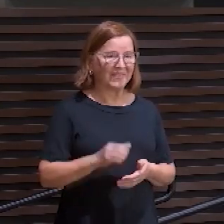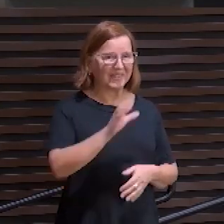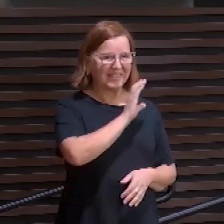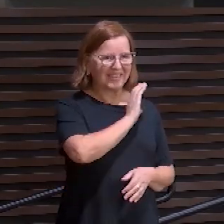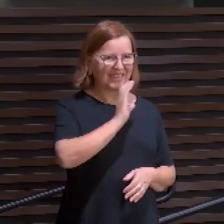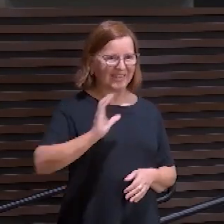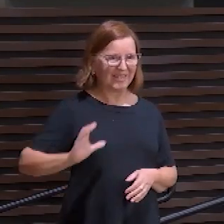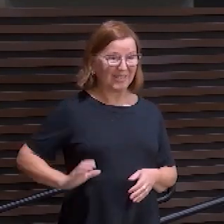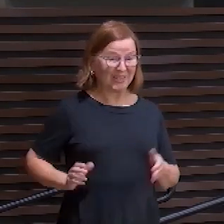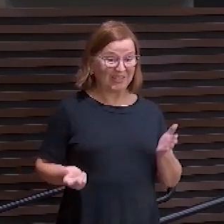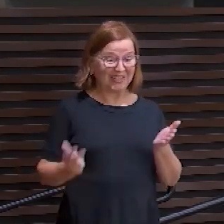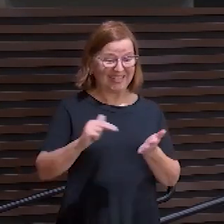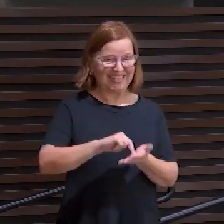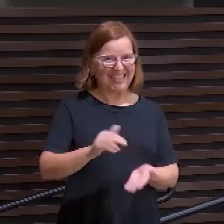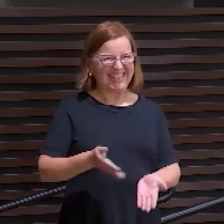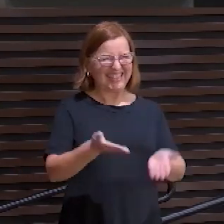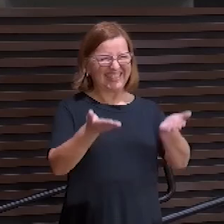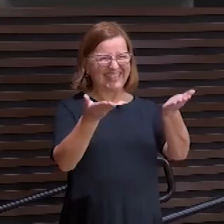Cristo ressuscitou.